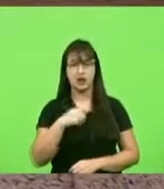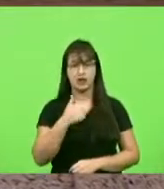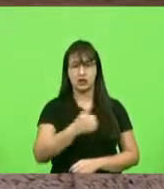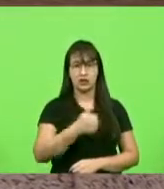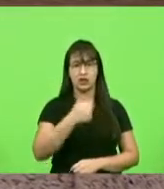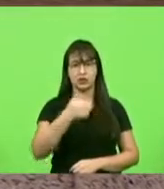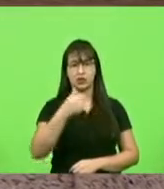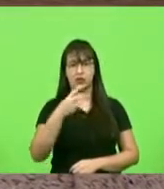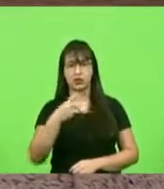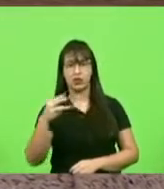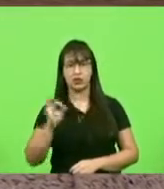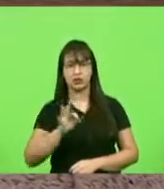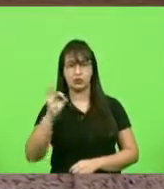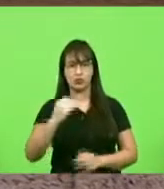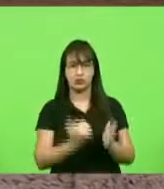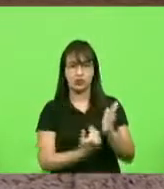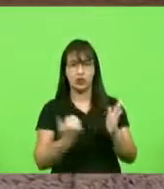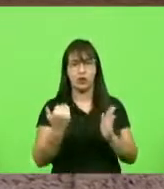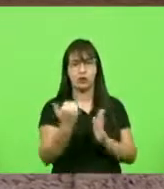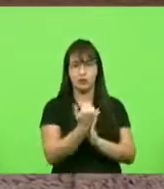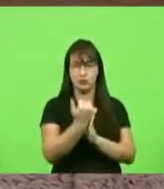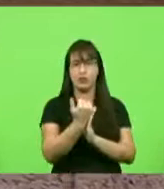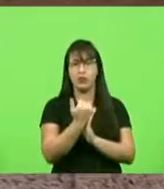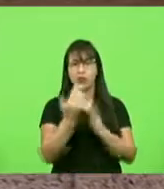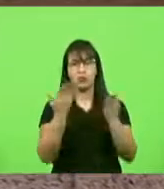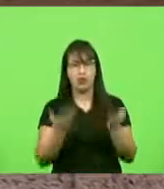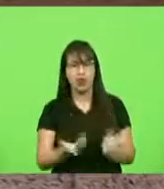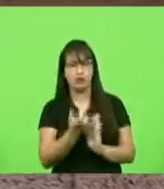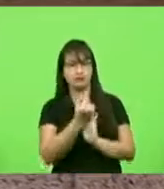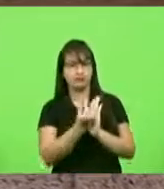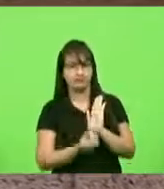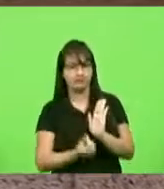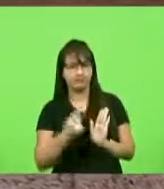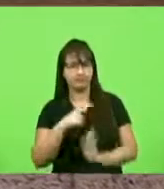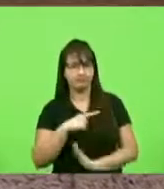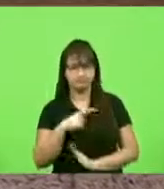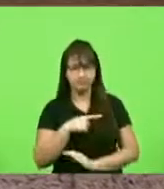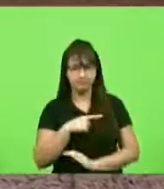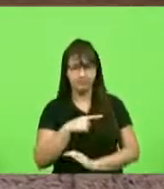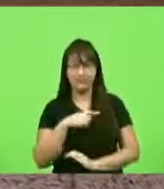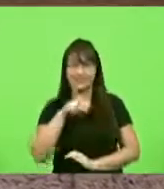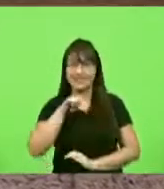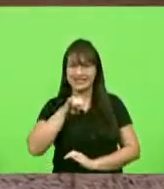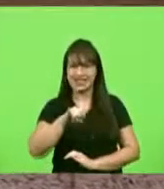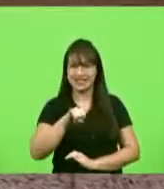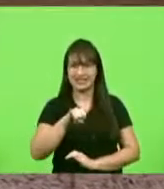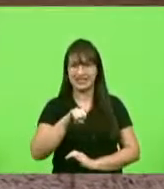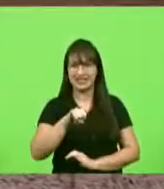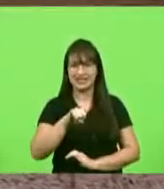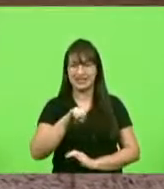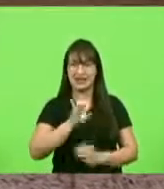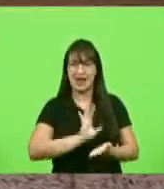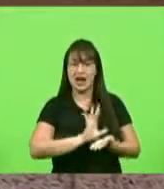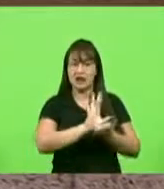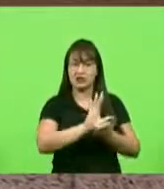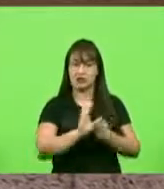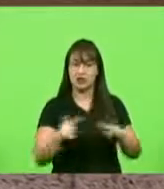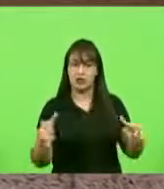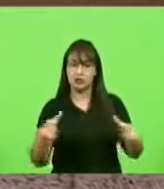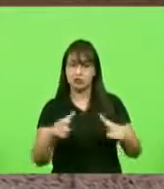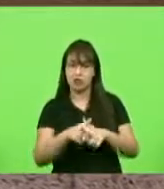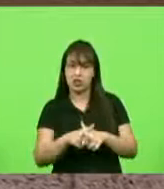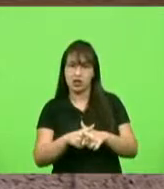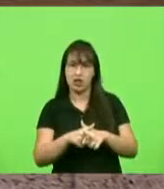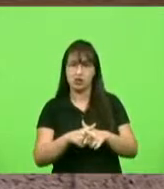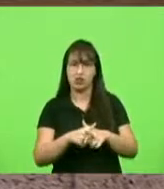ano de 2020, no seu orçamento, se for direcionado para pequeno,